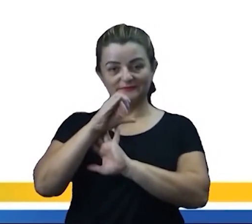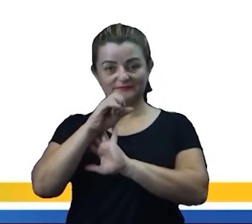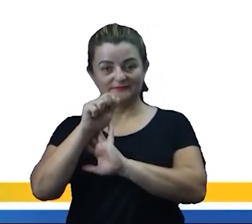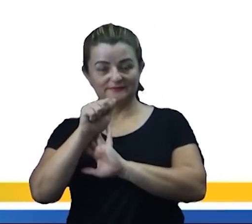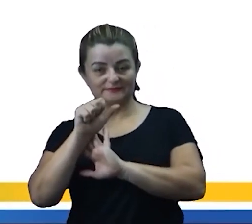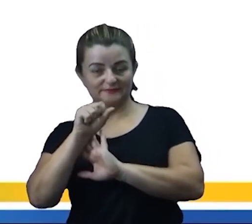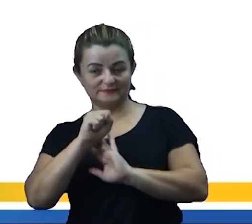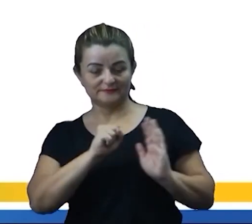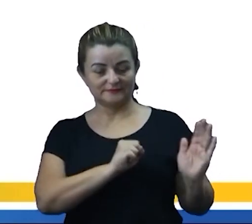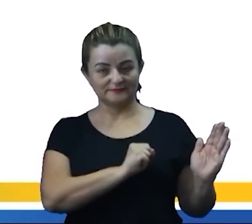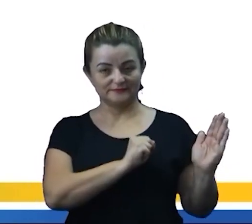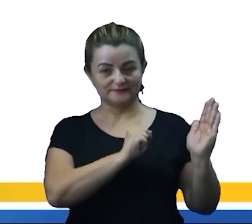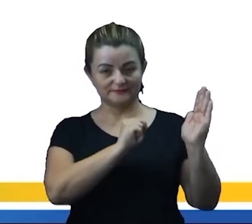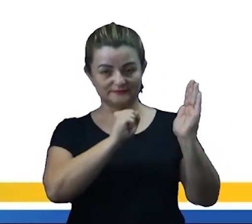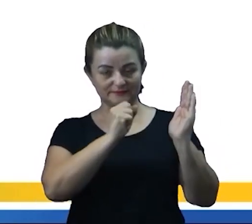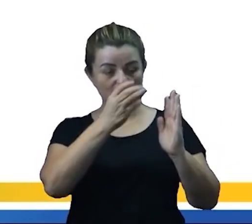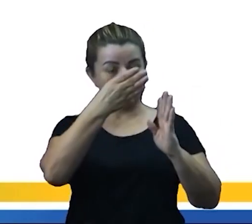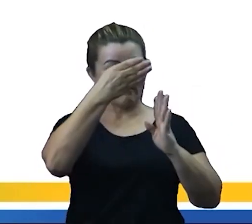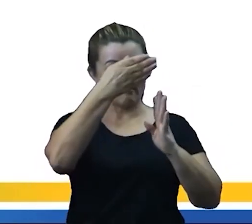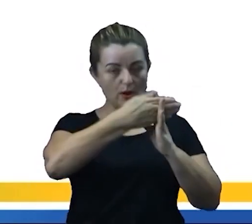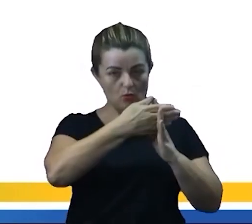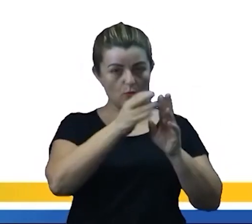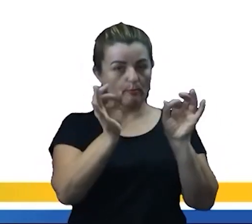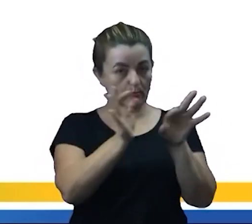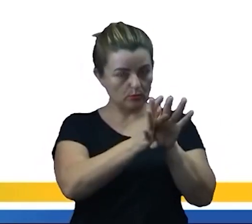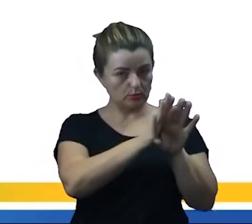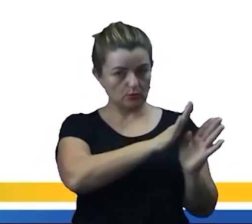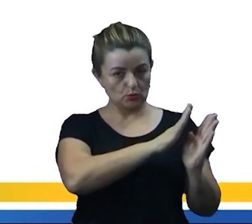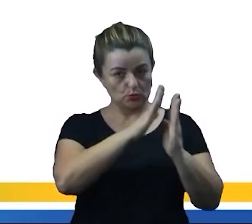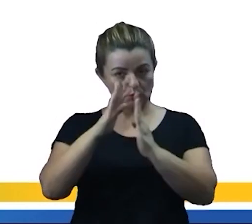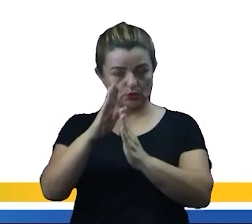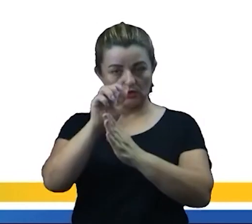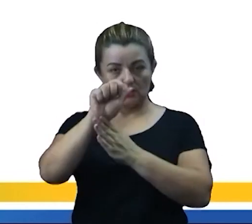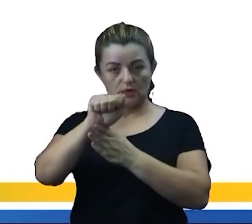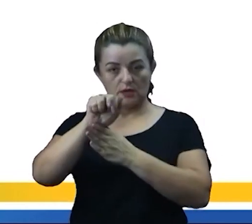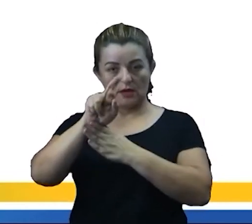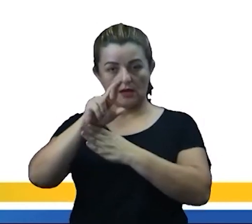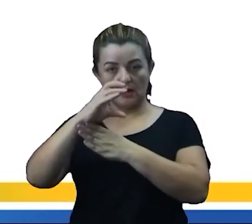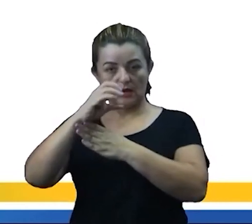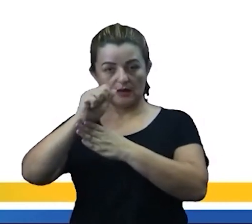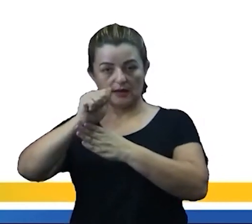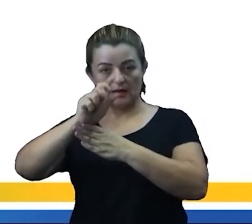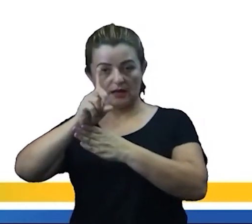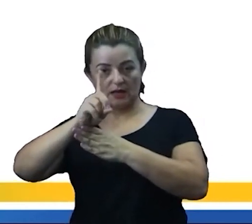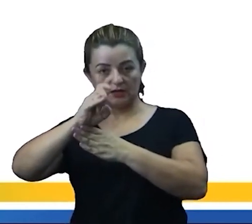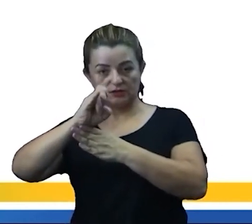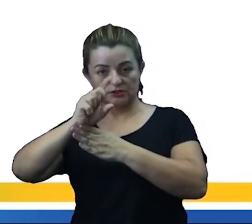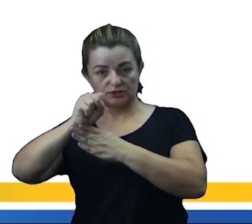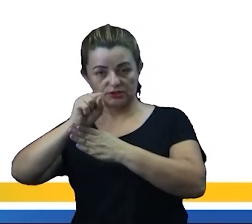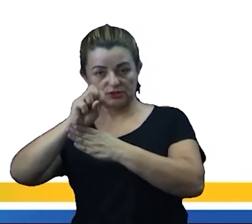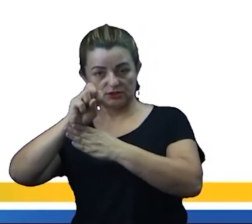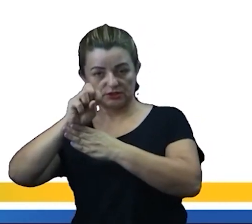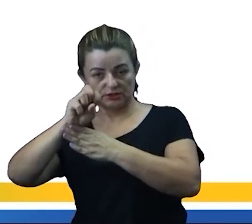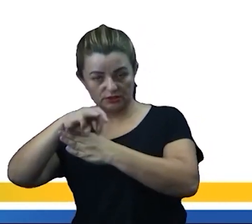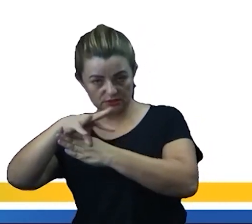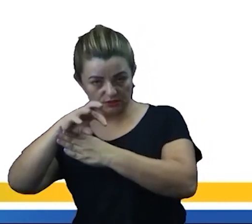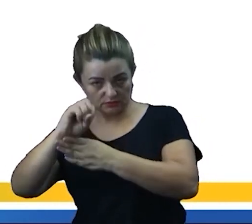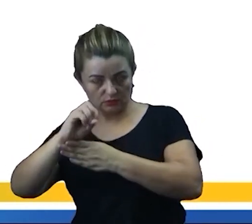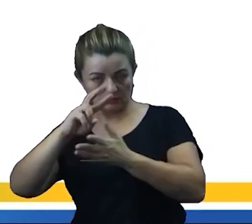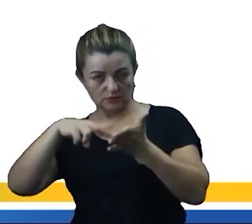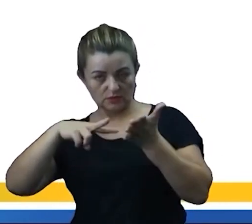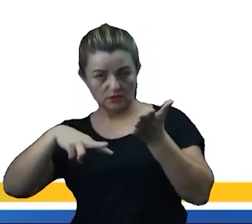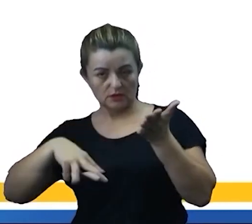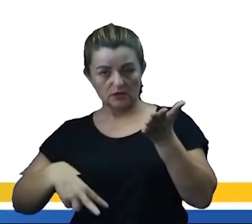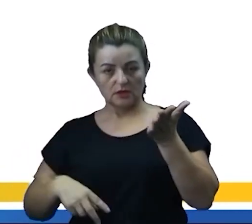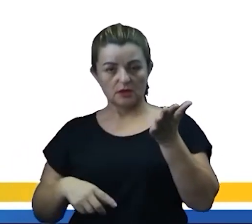então? Passamos do barroco para o arcadismo. Leia o poema de Tomás Antônio Gonzaga, transcrito a seguir. E marque